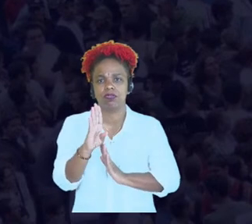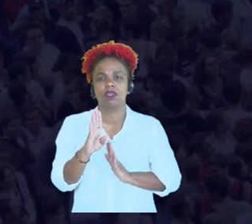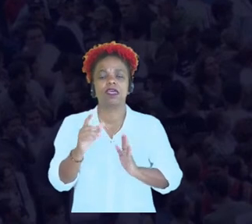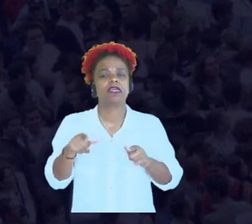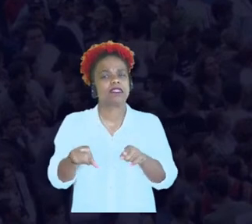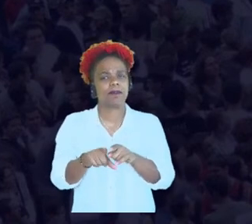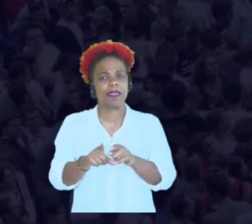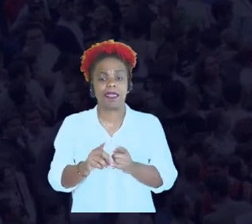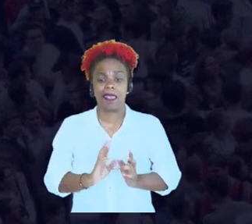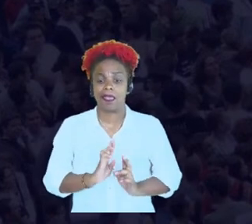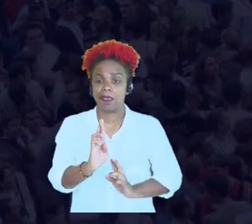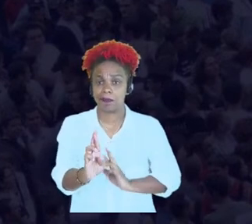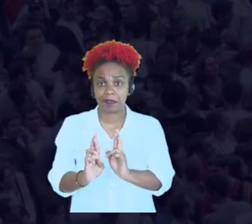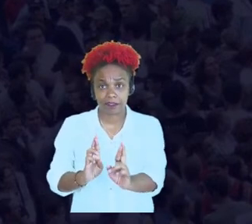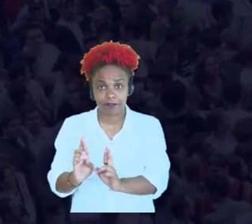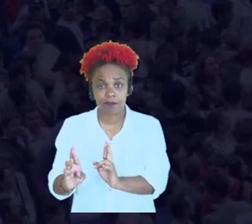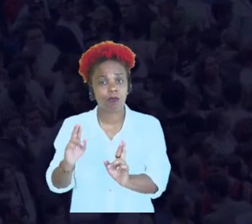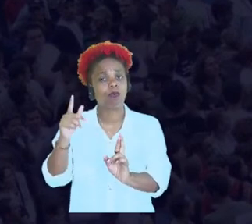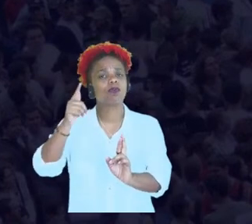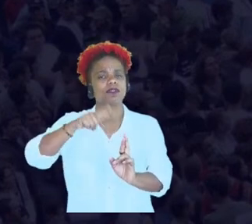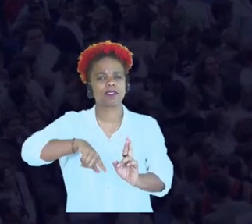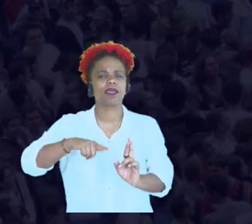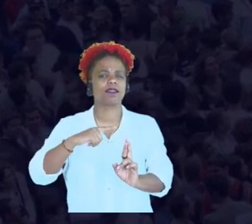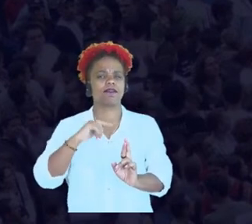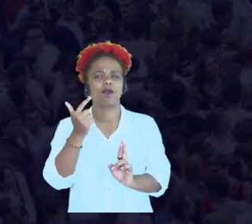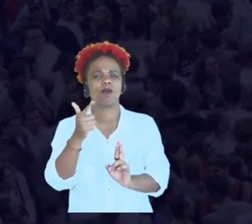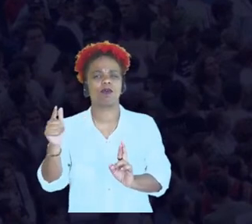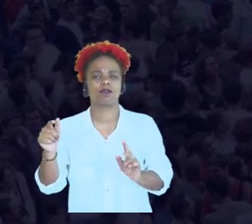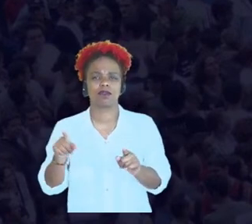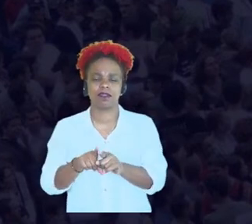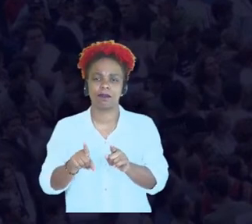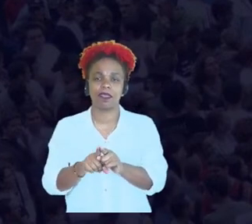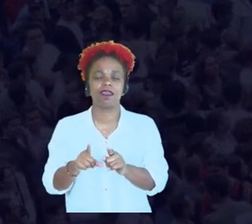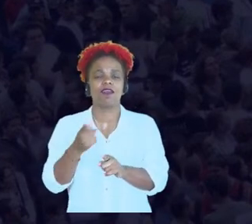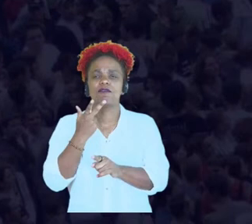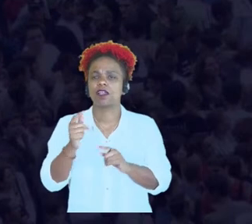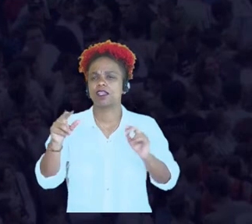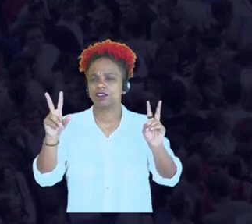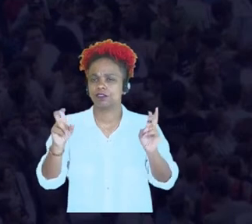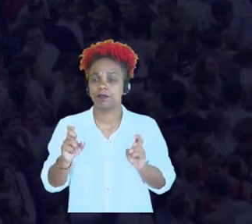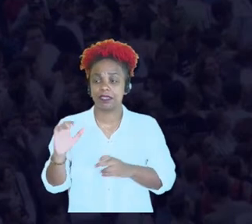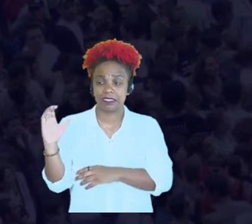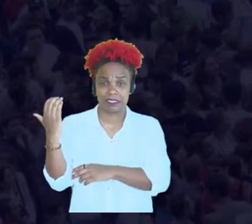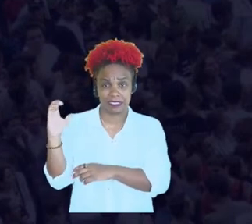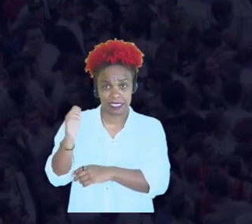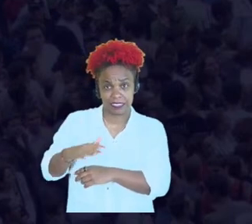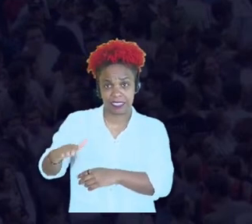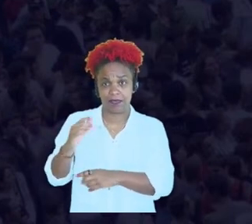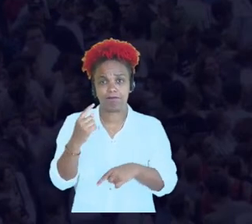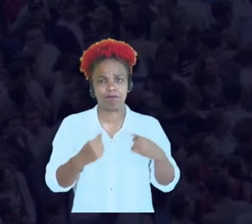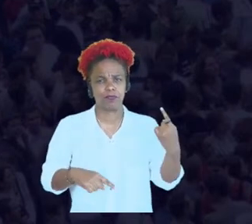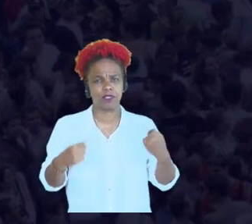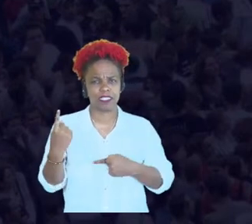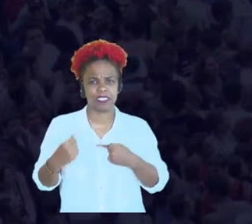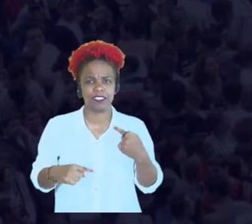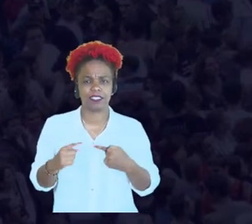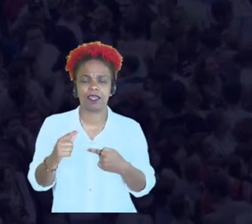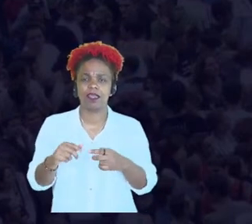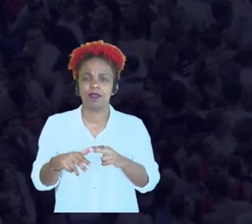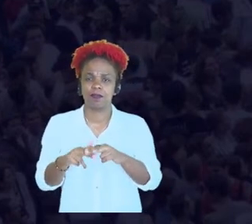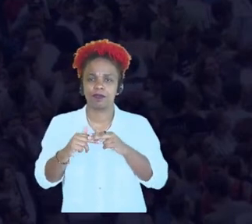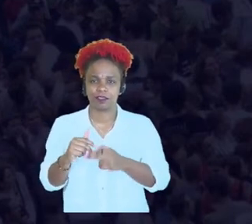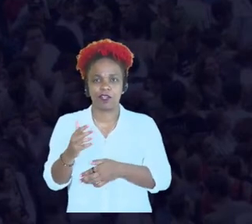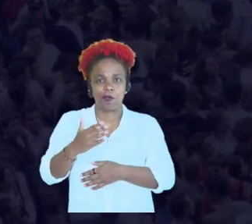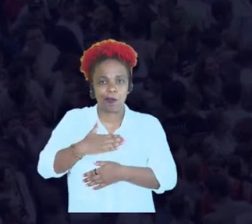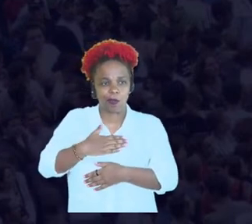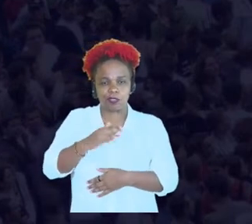bancada e pelo famoso efeito coattail, que a gente fala em ciência política, eu gosto de traduzir como rebarba para o português, porque eu